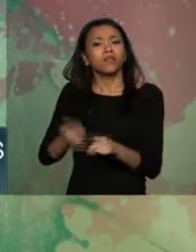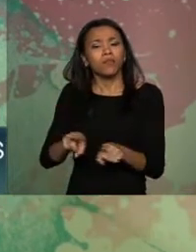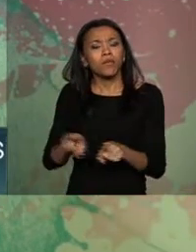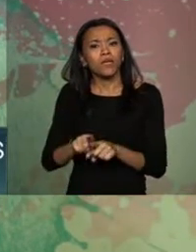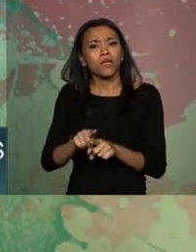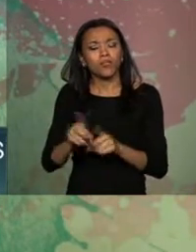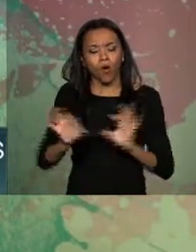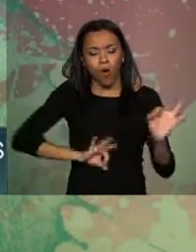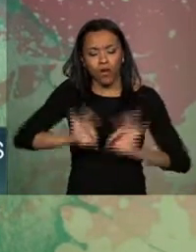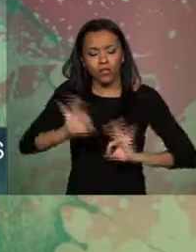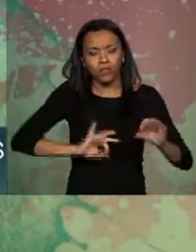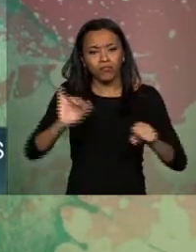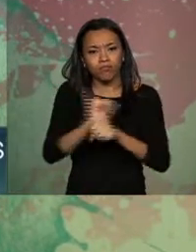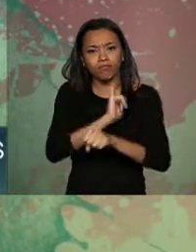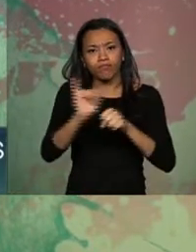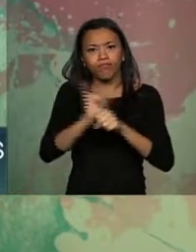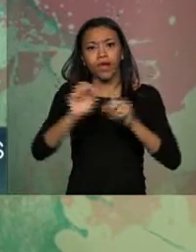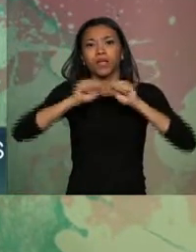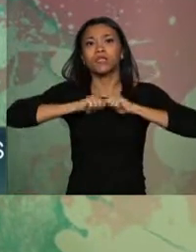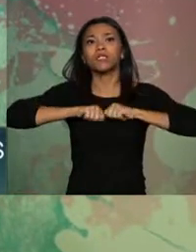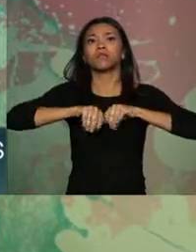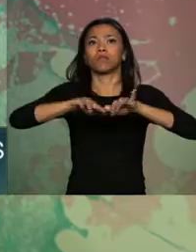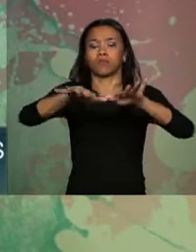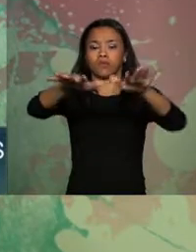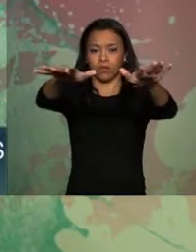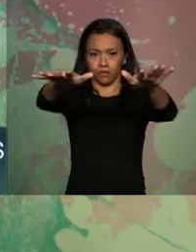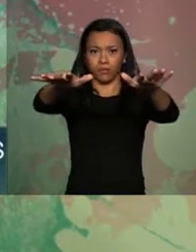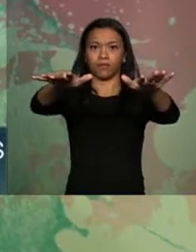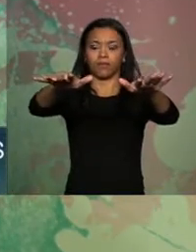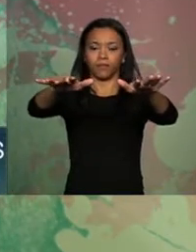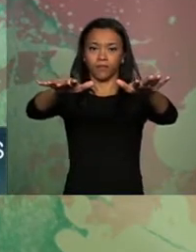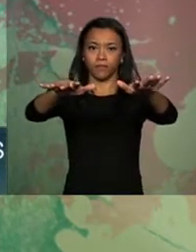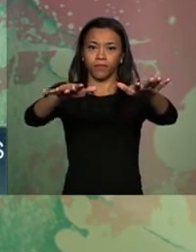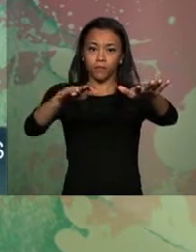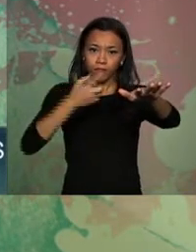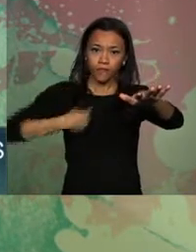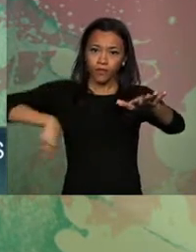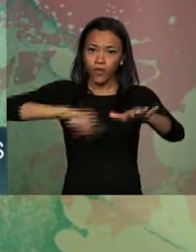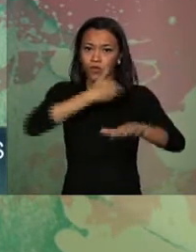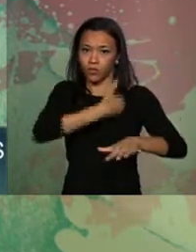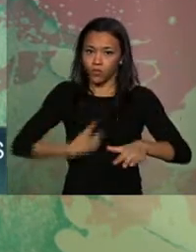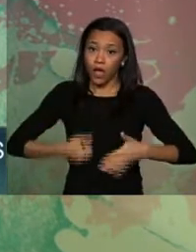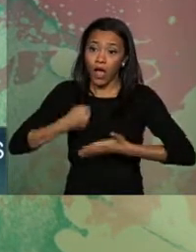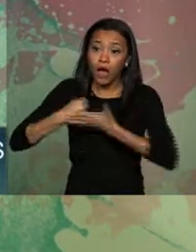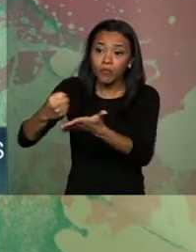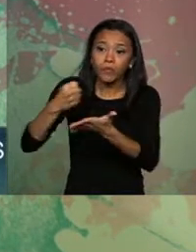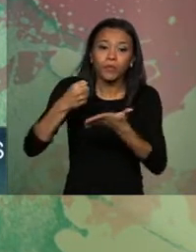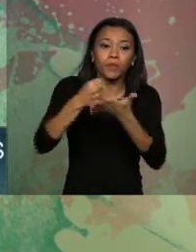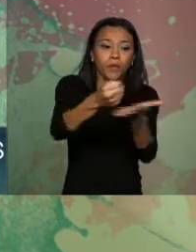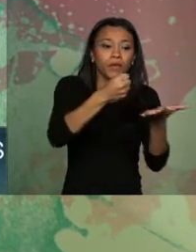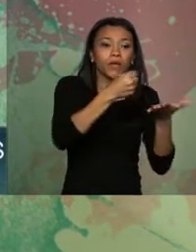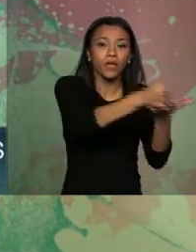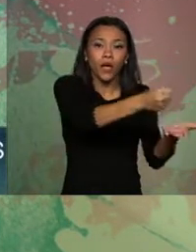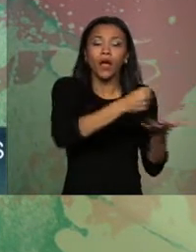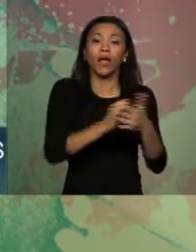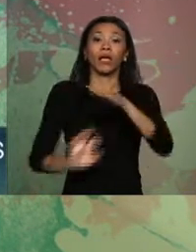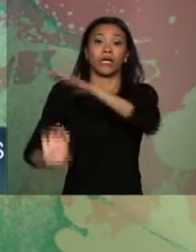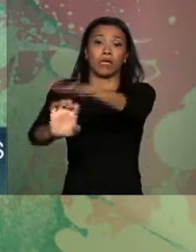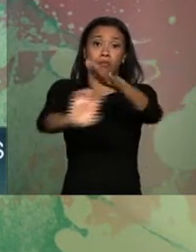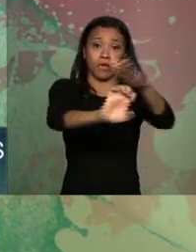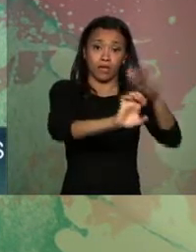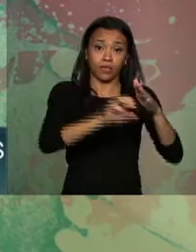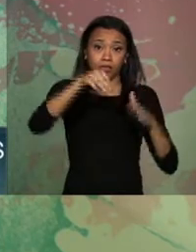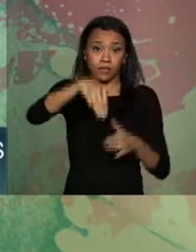expandir a nossa capacidade de apoiar microempreendedores no nosso país,